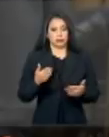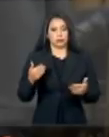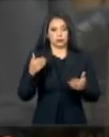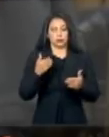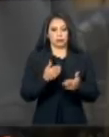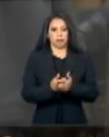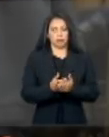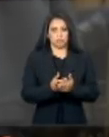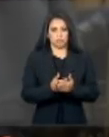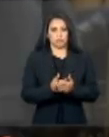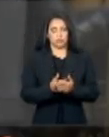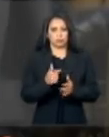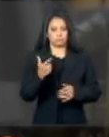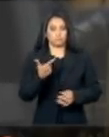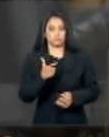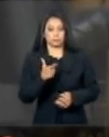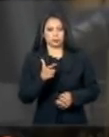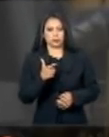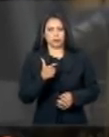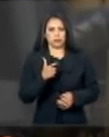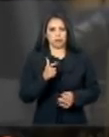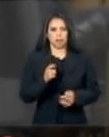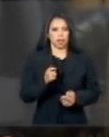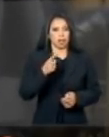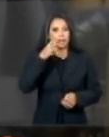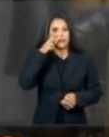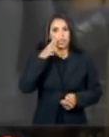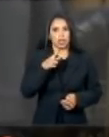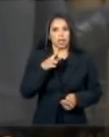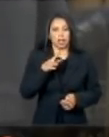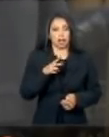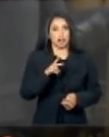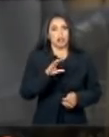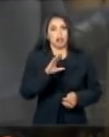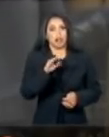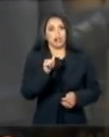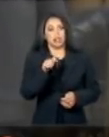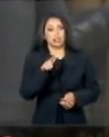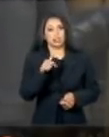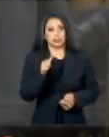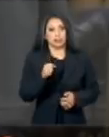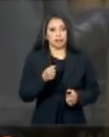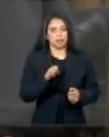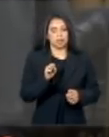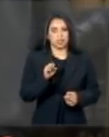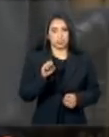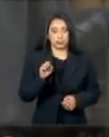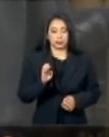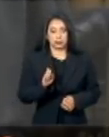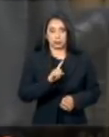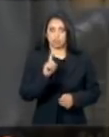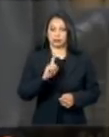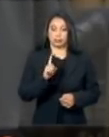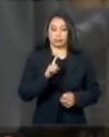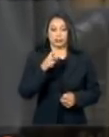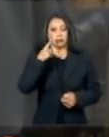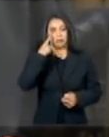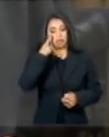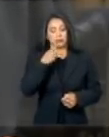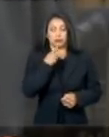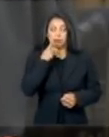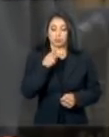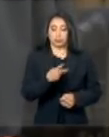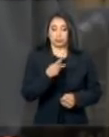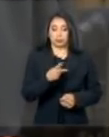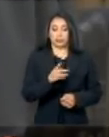previdenciário não tem paixões e não defende a classe c sustentação oral feita pelo erro que será a fala do advogado dinheiro